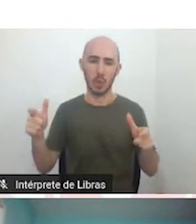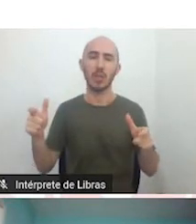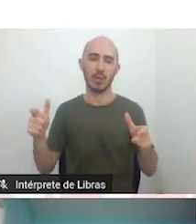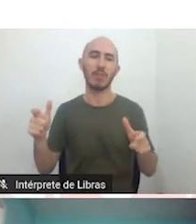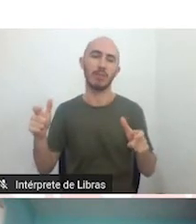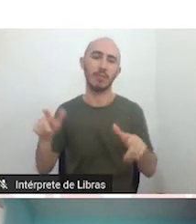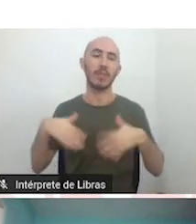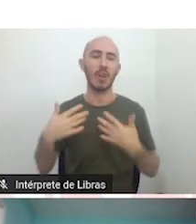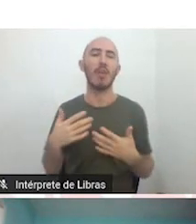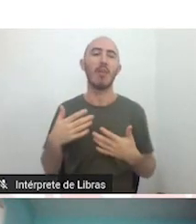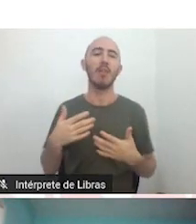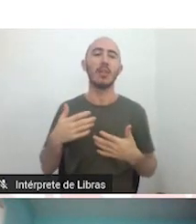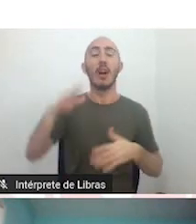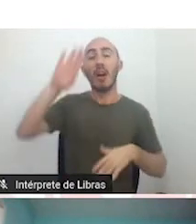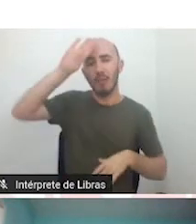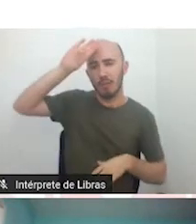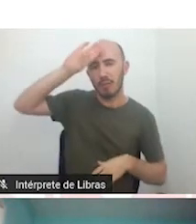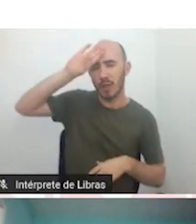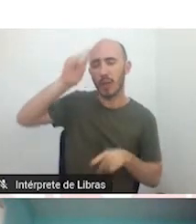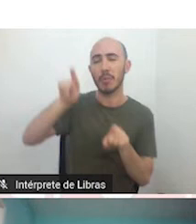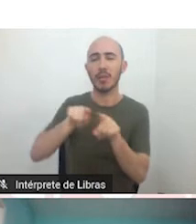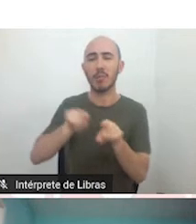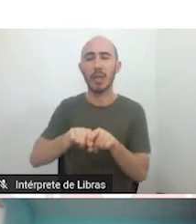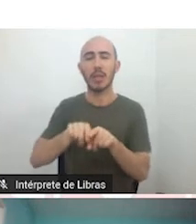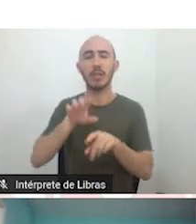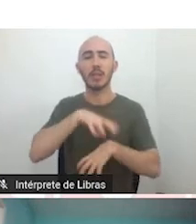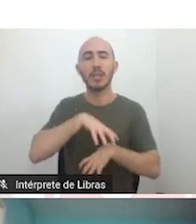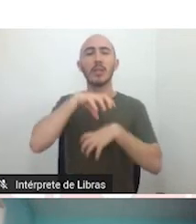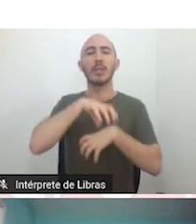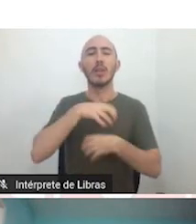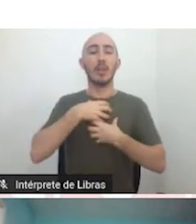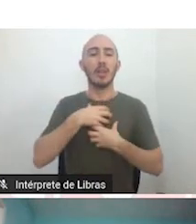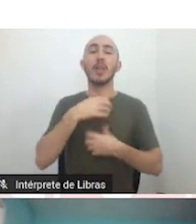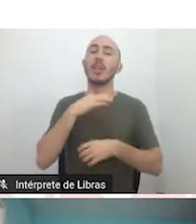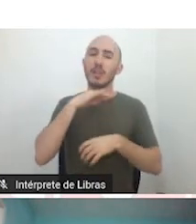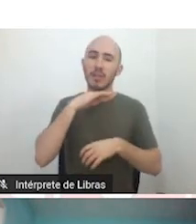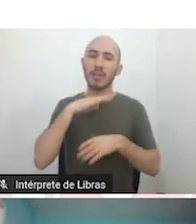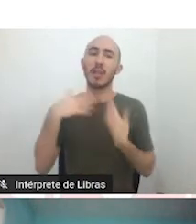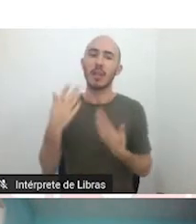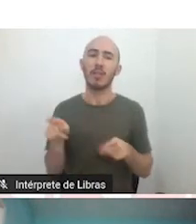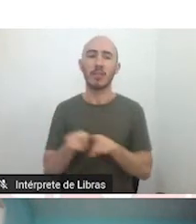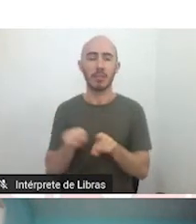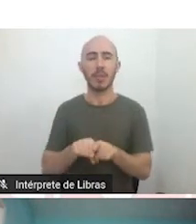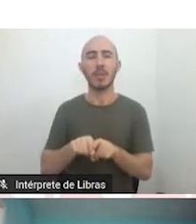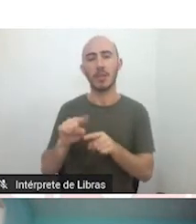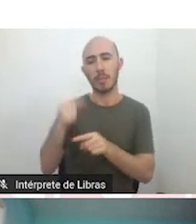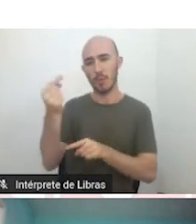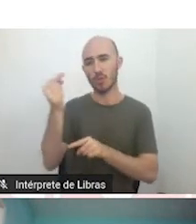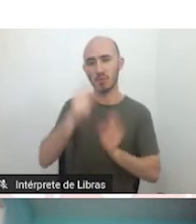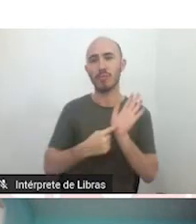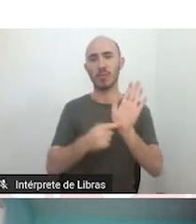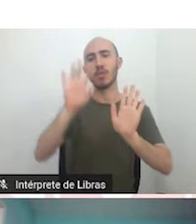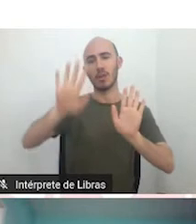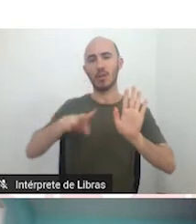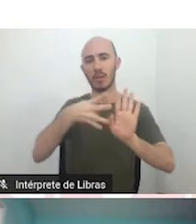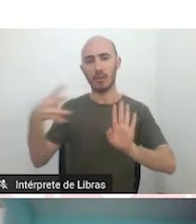febre, sintomas respiratórios. No próximo slide eu vou mostrar uma tabela com sintomas leve, moderado e grave. Nós precisamos ficar